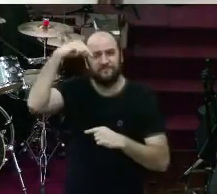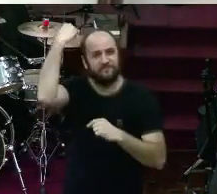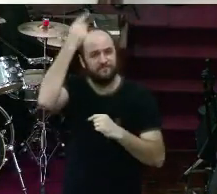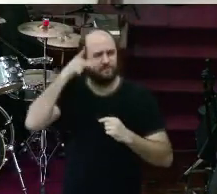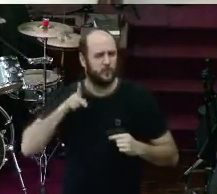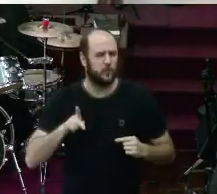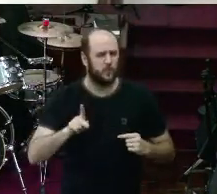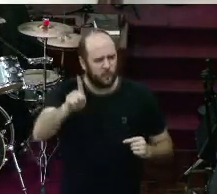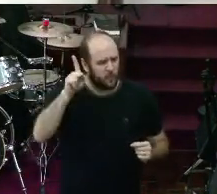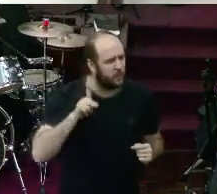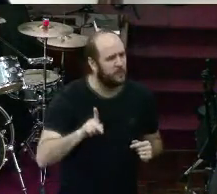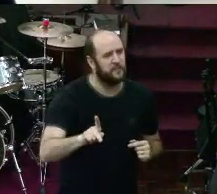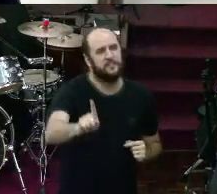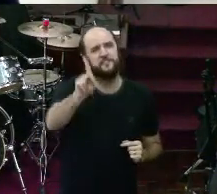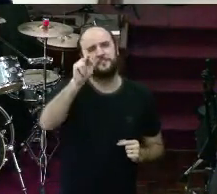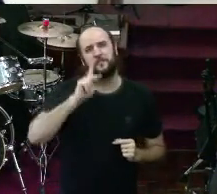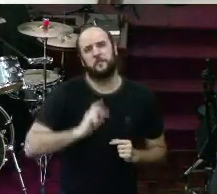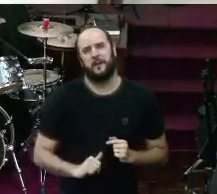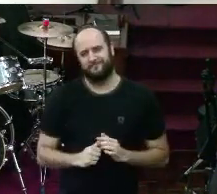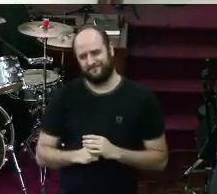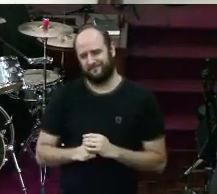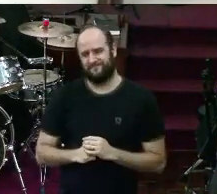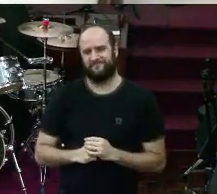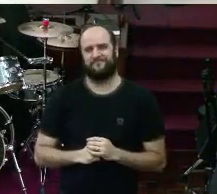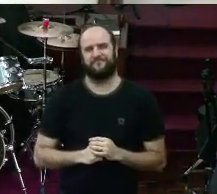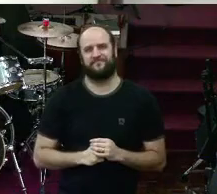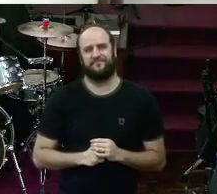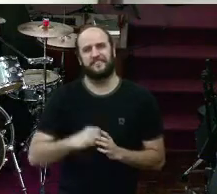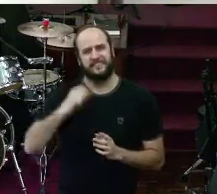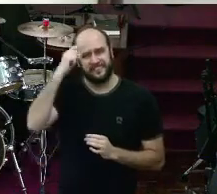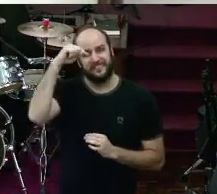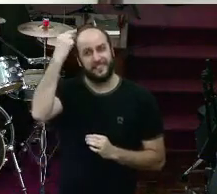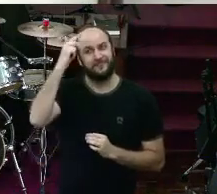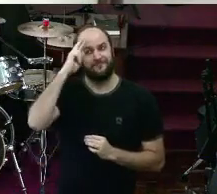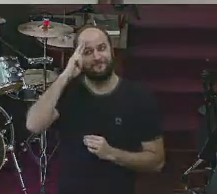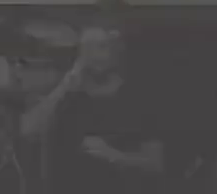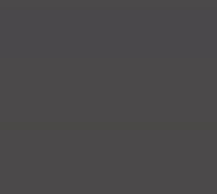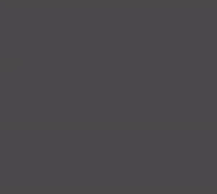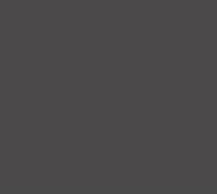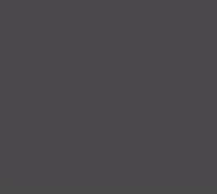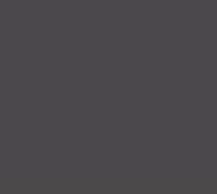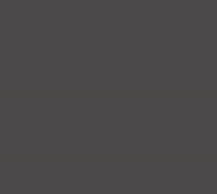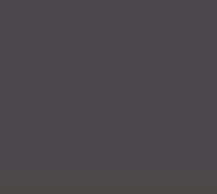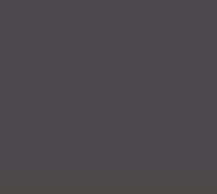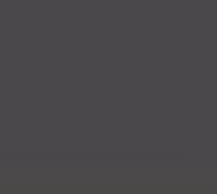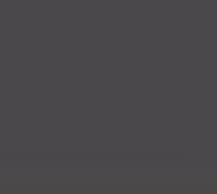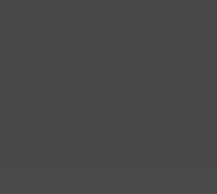Santo, Santo, Santo é o Senhor dos exércitos.